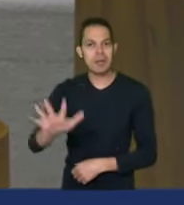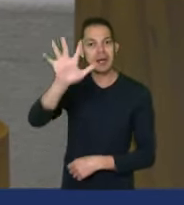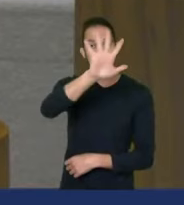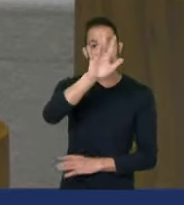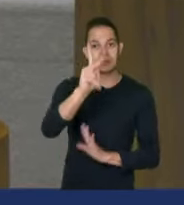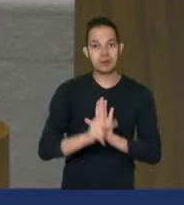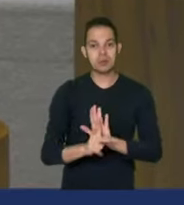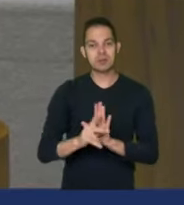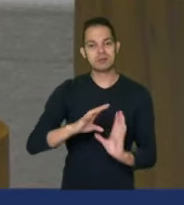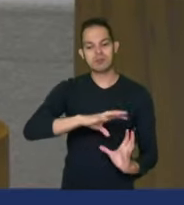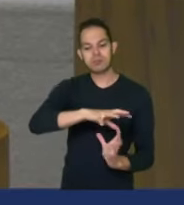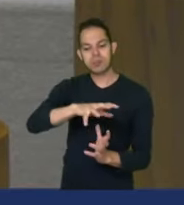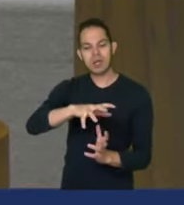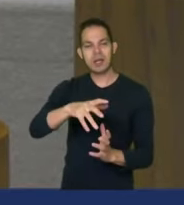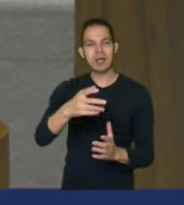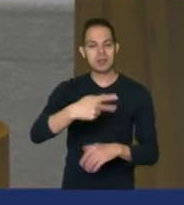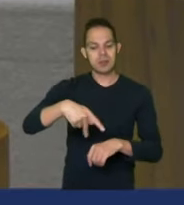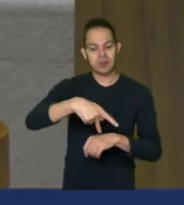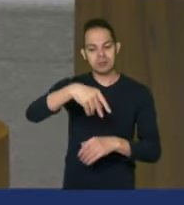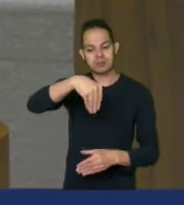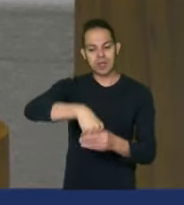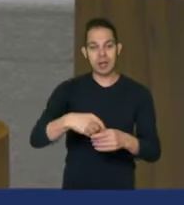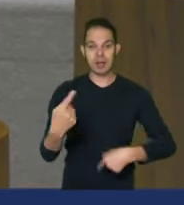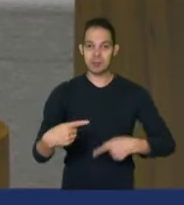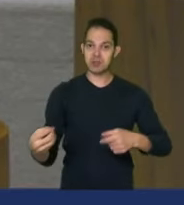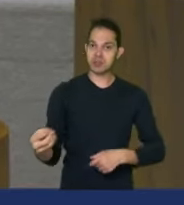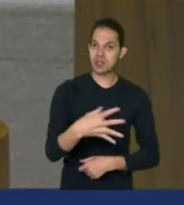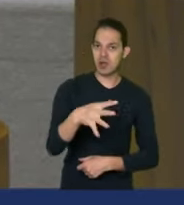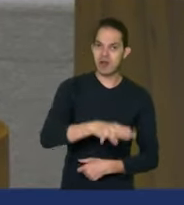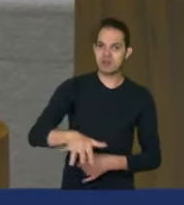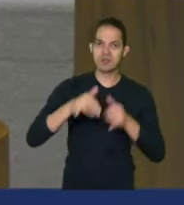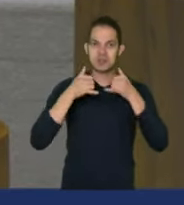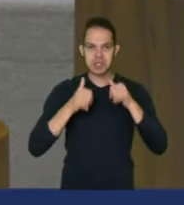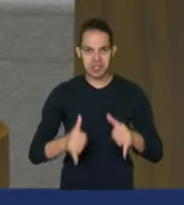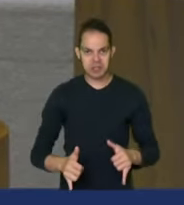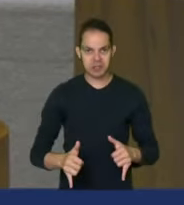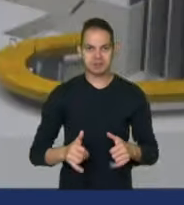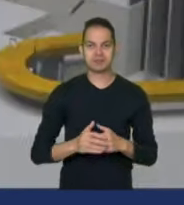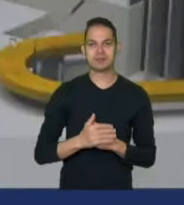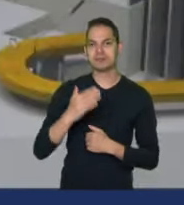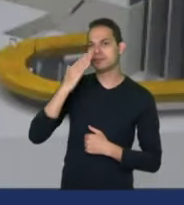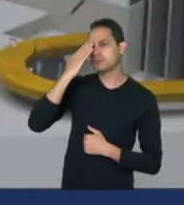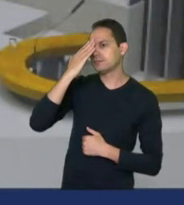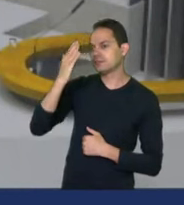nasce necessariamente por uma política nova do setor de energia. Obrigado.